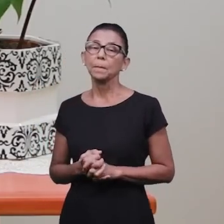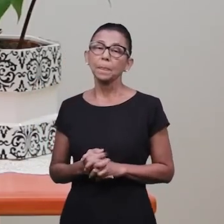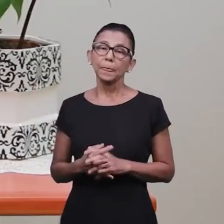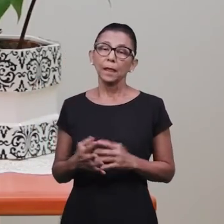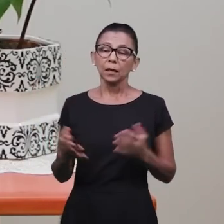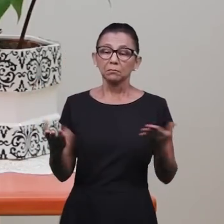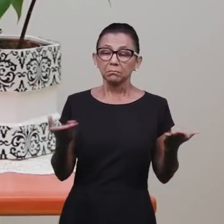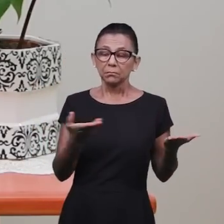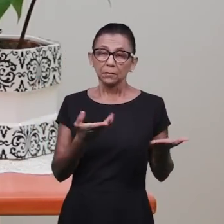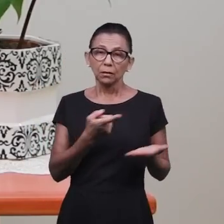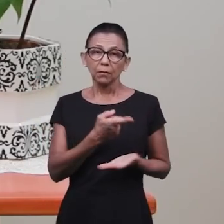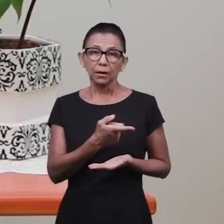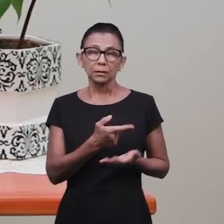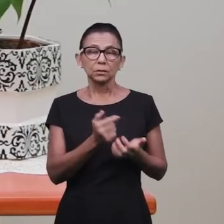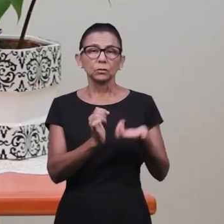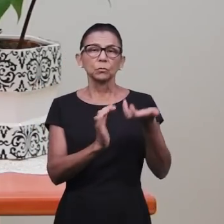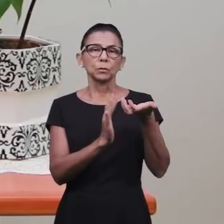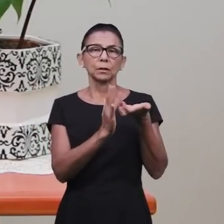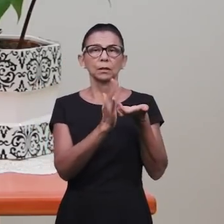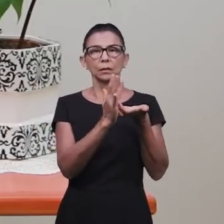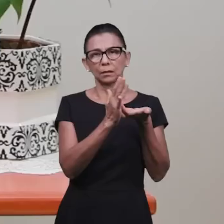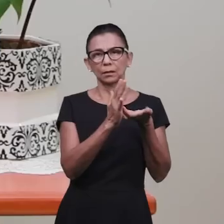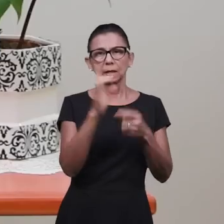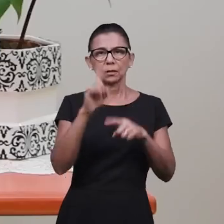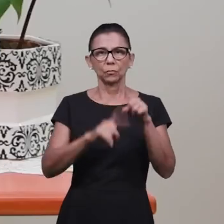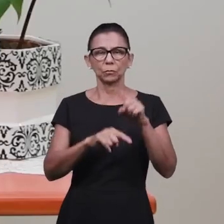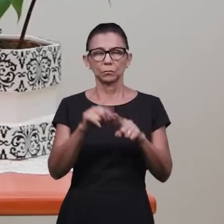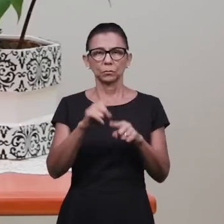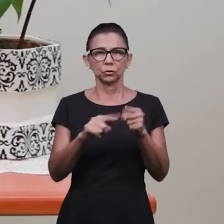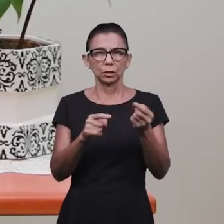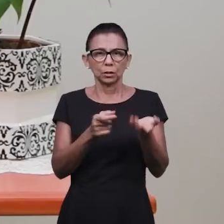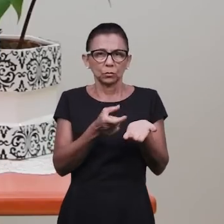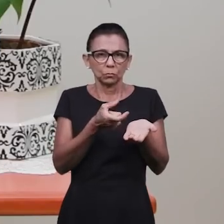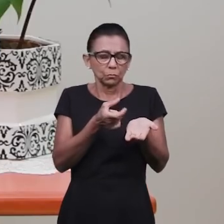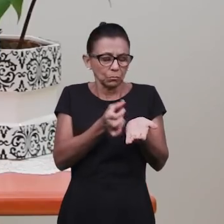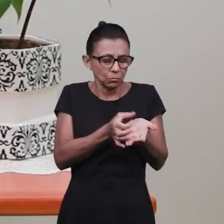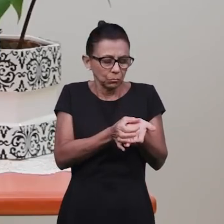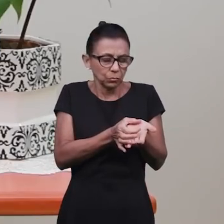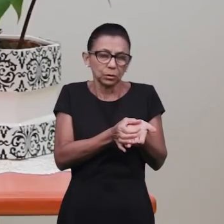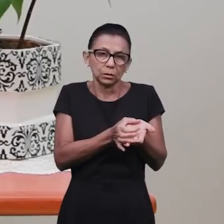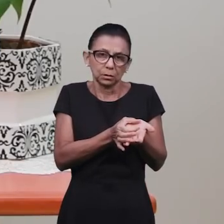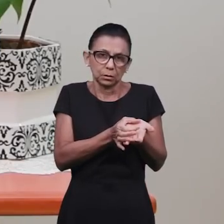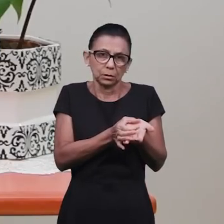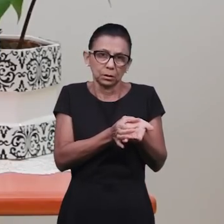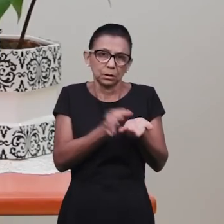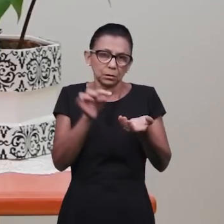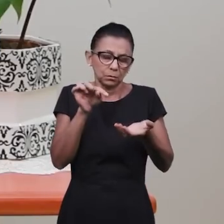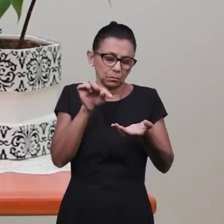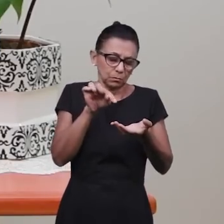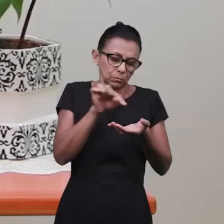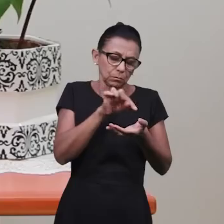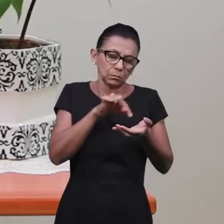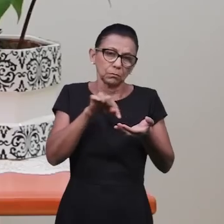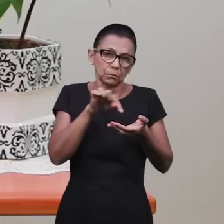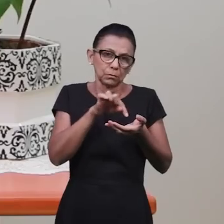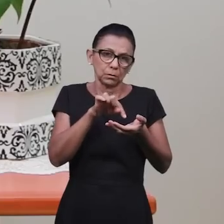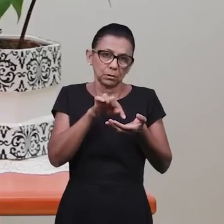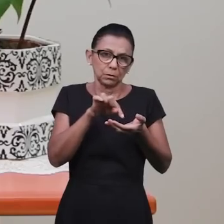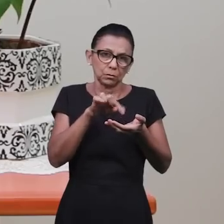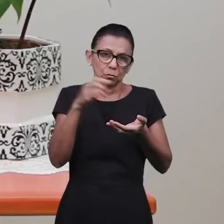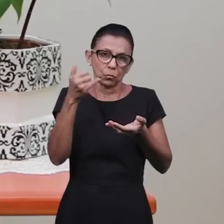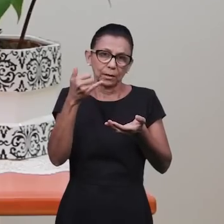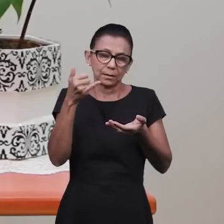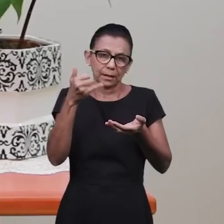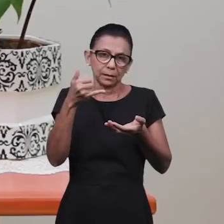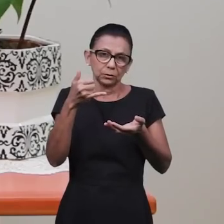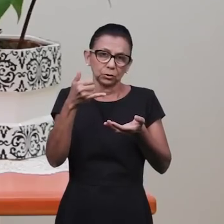eram objetos de barro, pequenos, que cabiam na mão. Então, a candeia, ela tinha um orifício